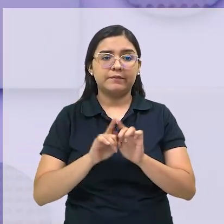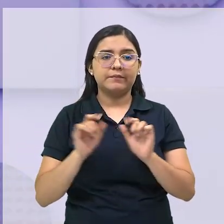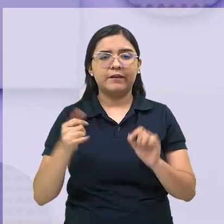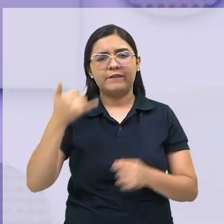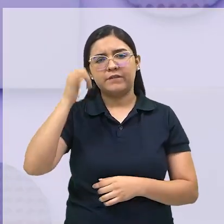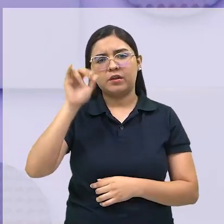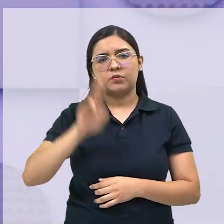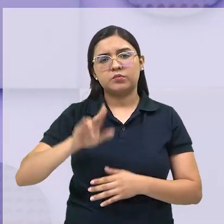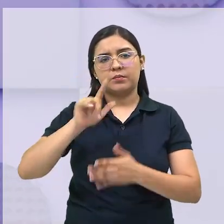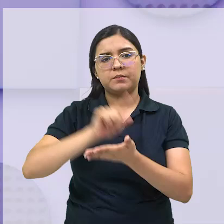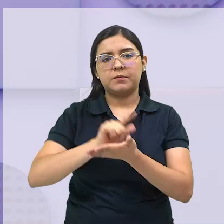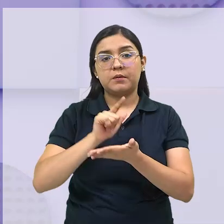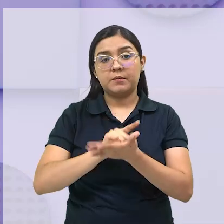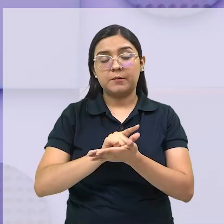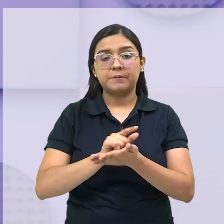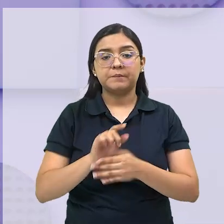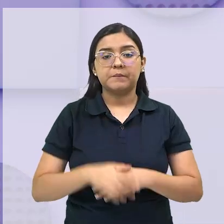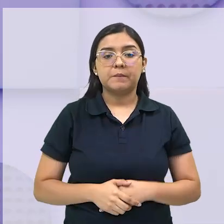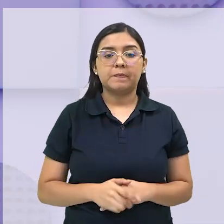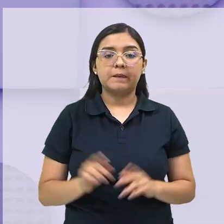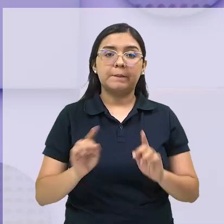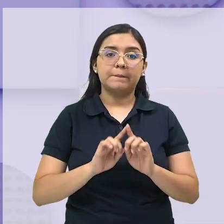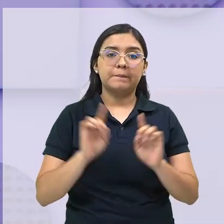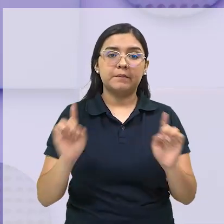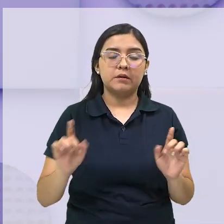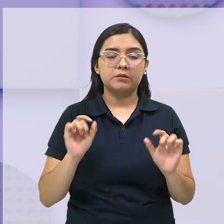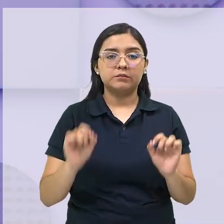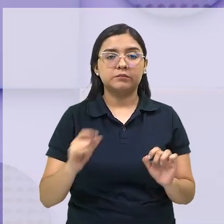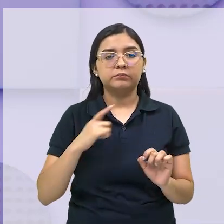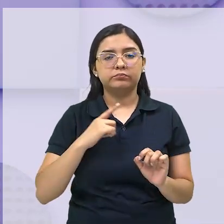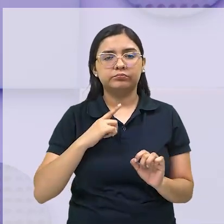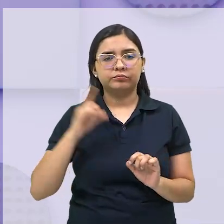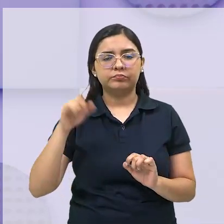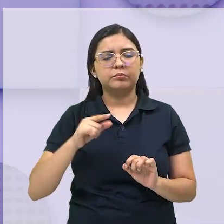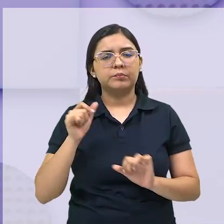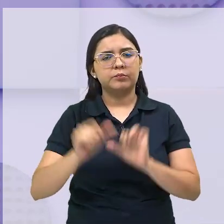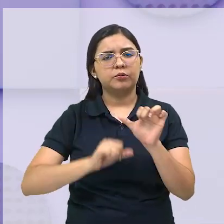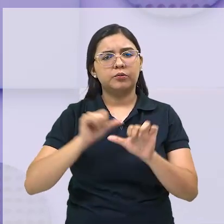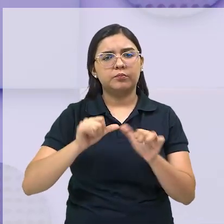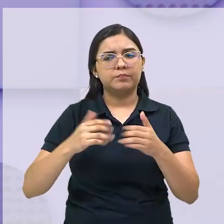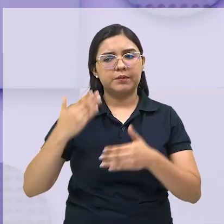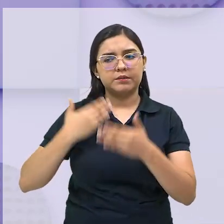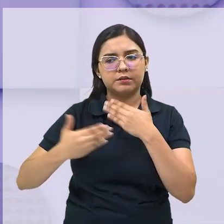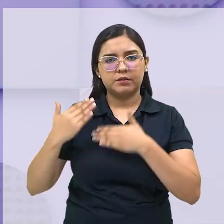papel também, né? Mas é como que isso, de certa forma, mudou.